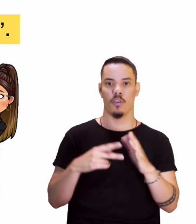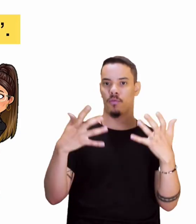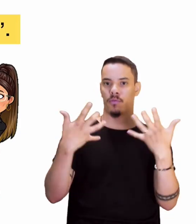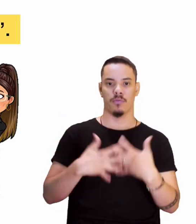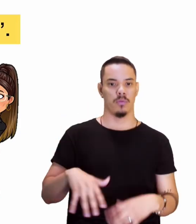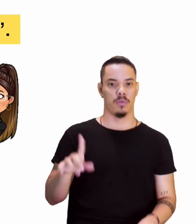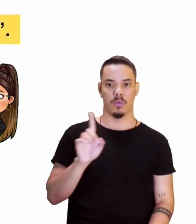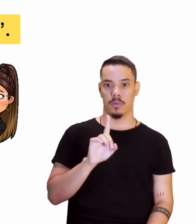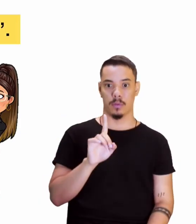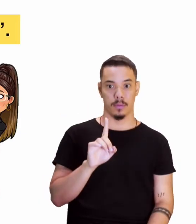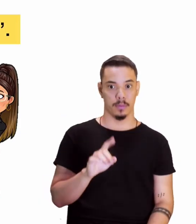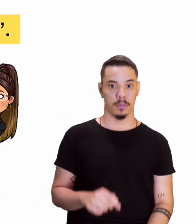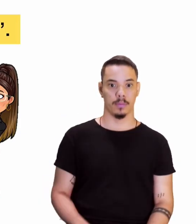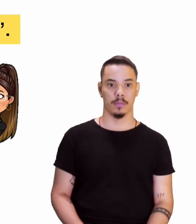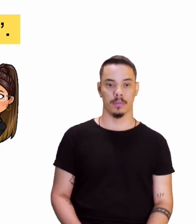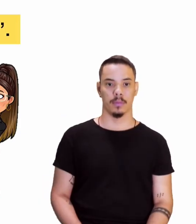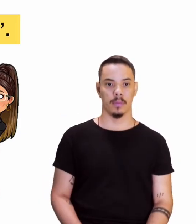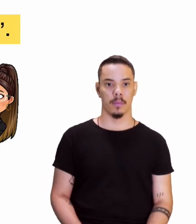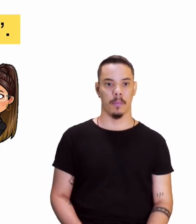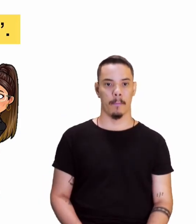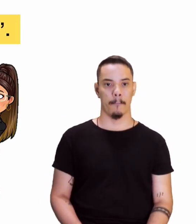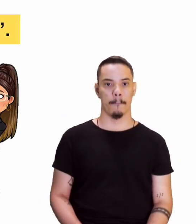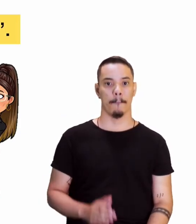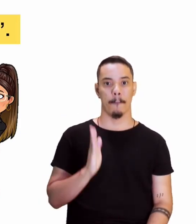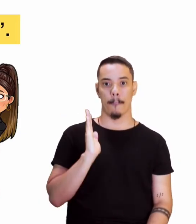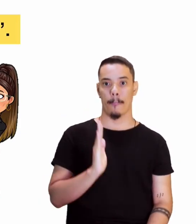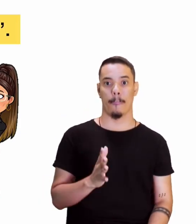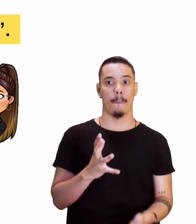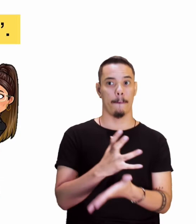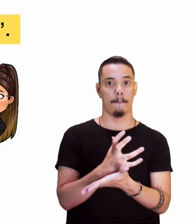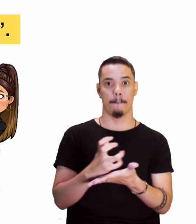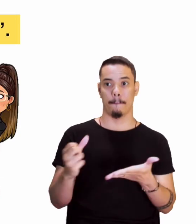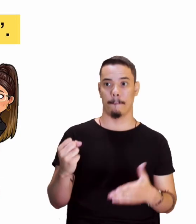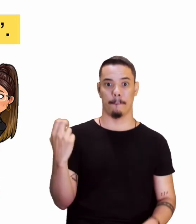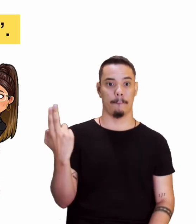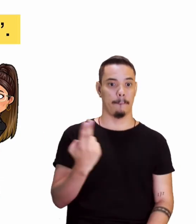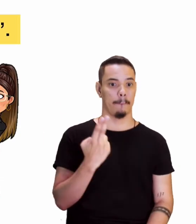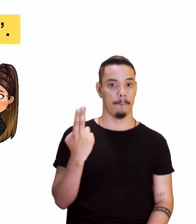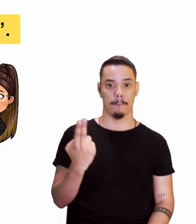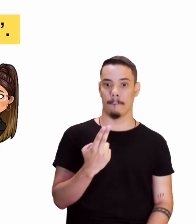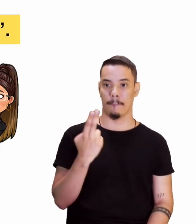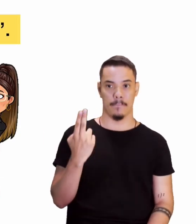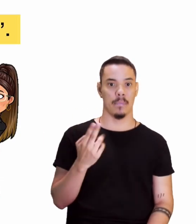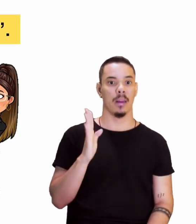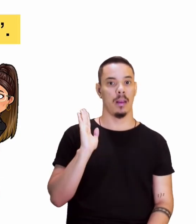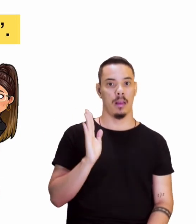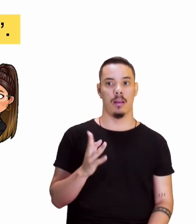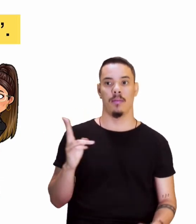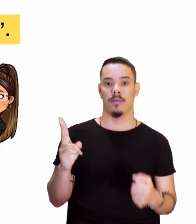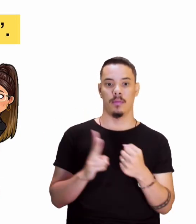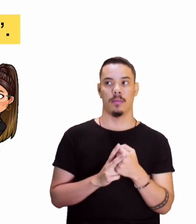E como não obedece, já passou a mensagem, verbo intransitivo.